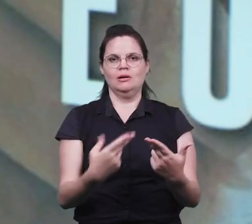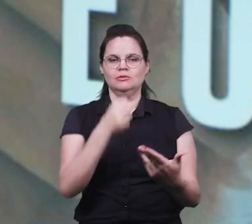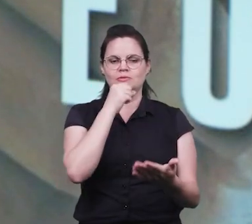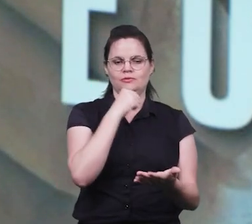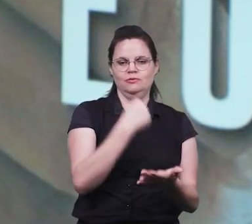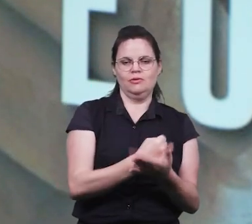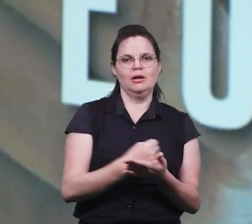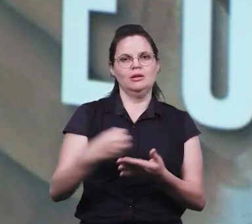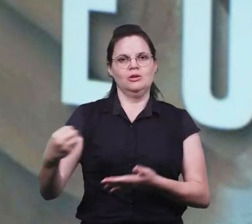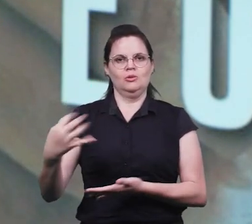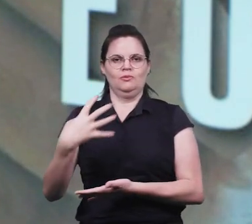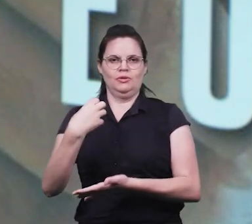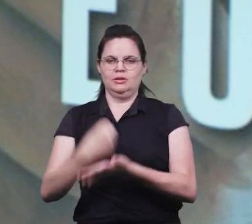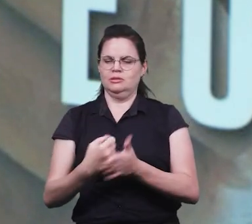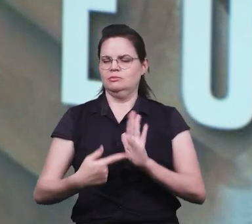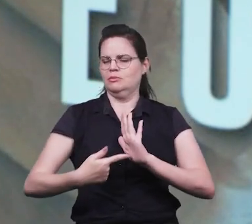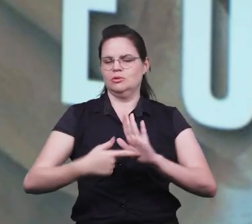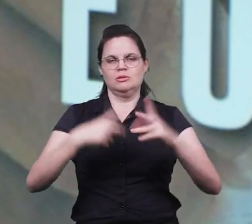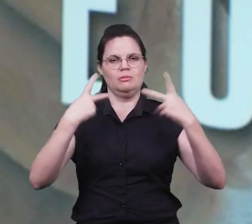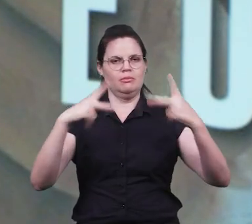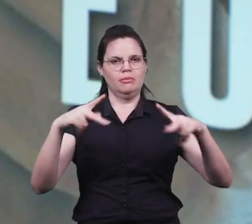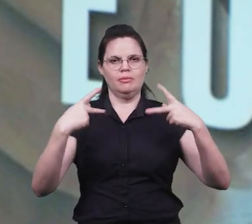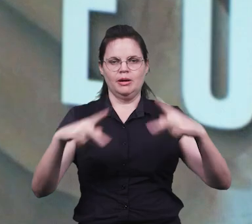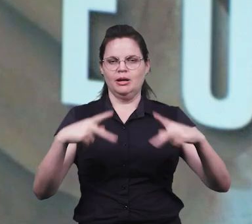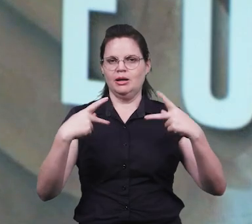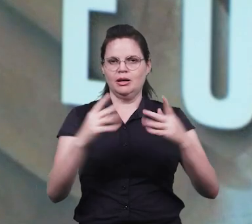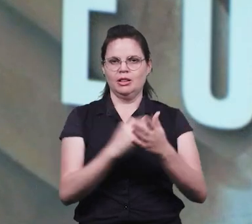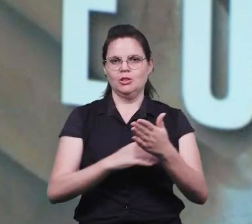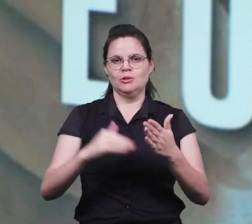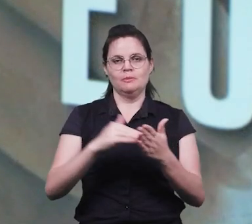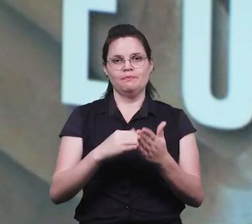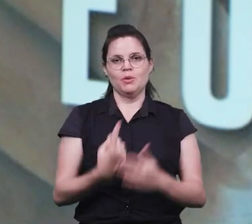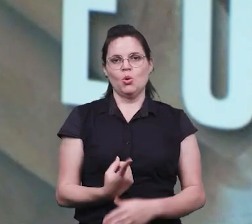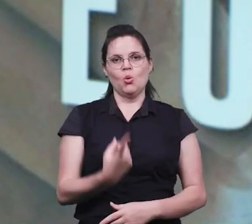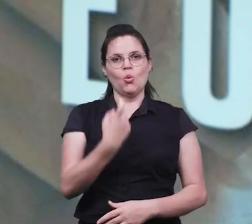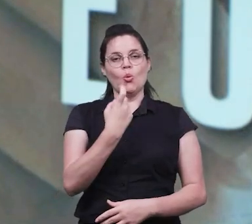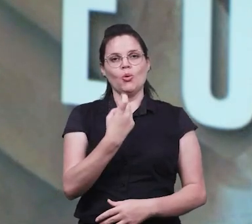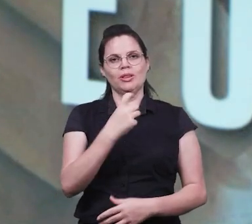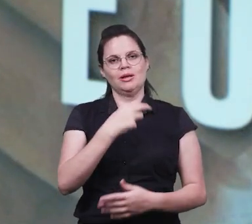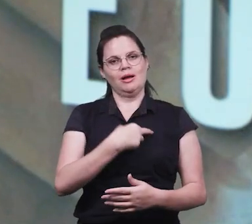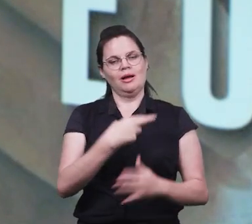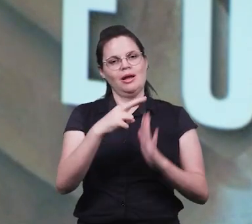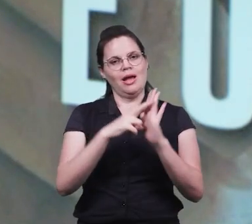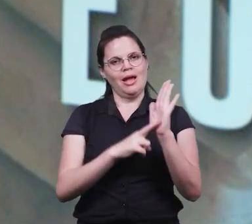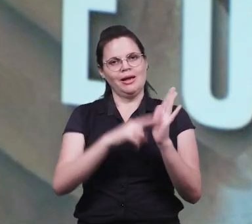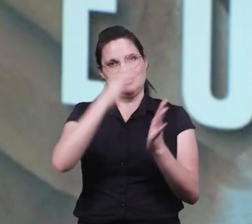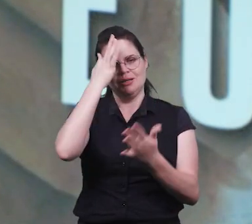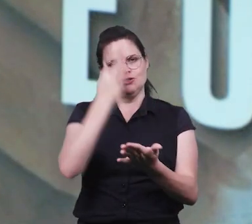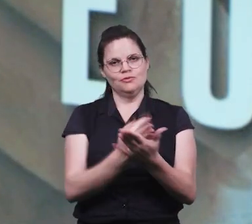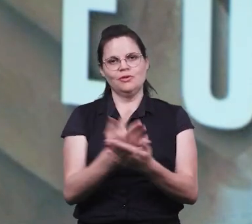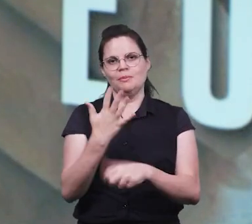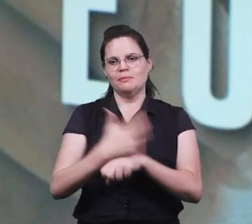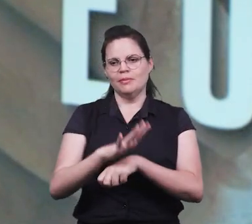e do Novo Testamento, e como única regra de fé e prática, bem